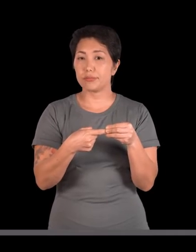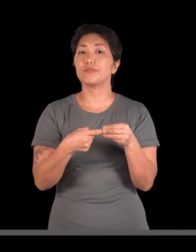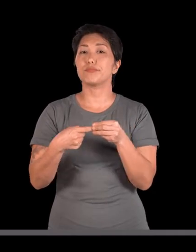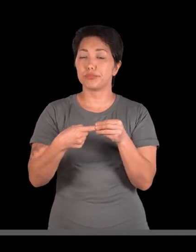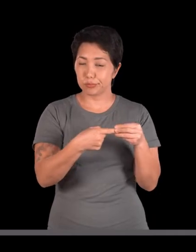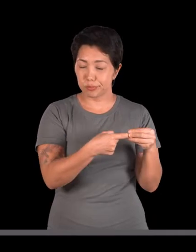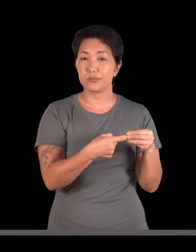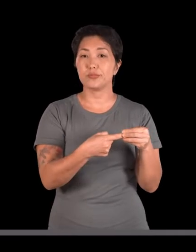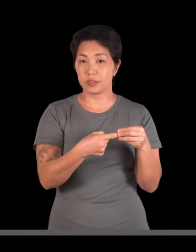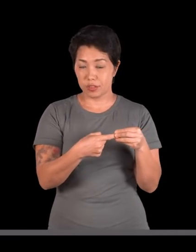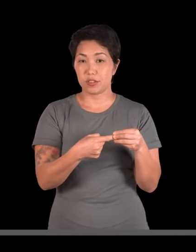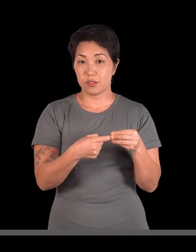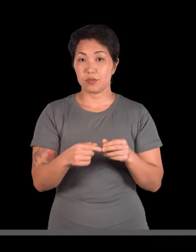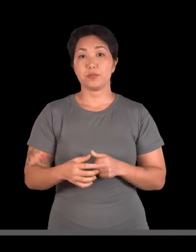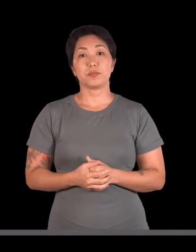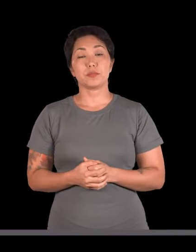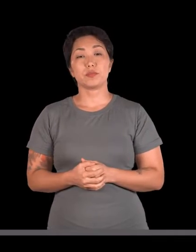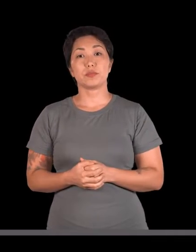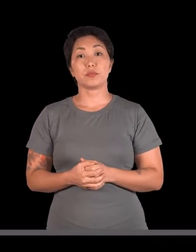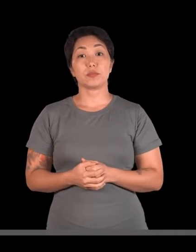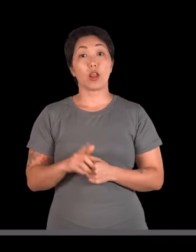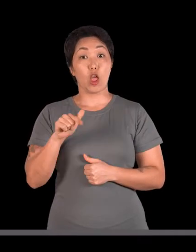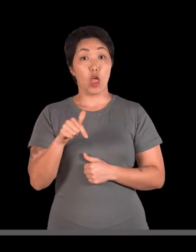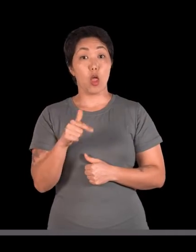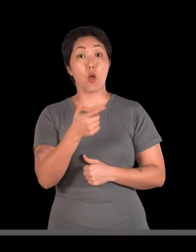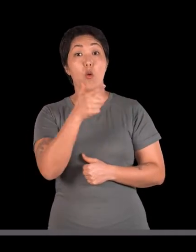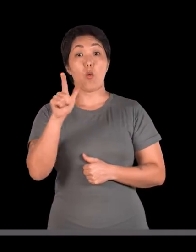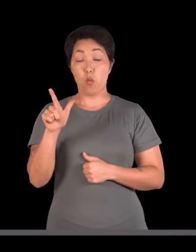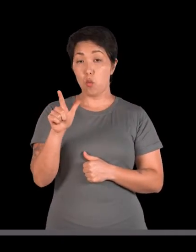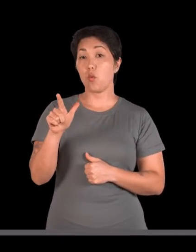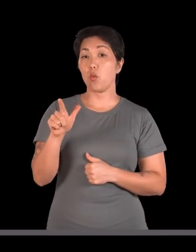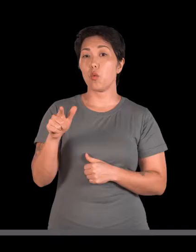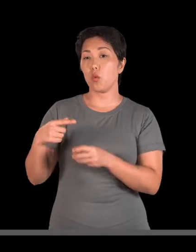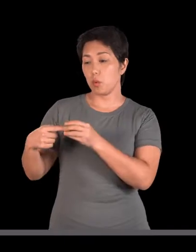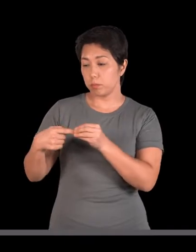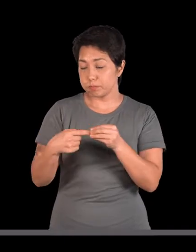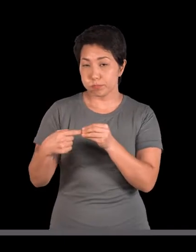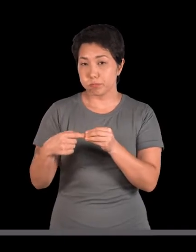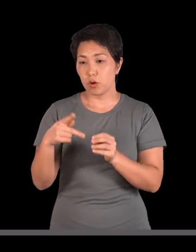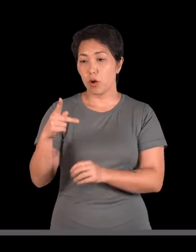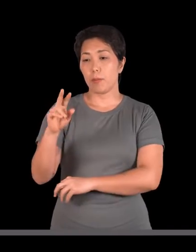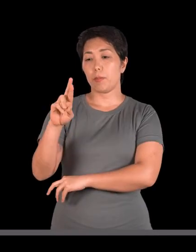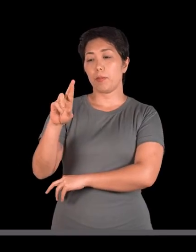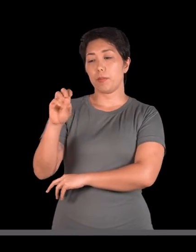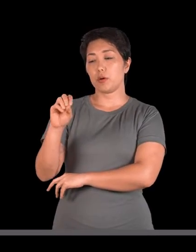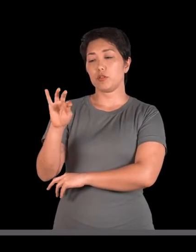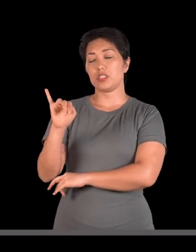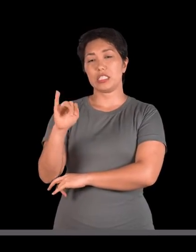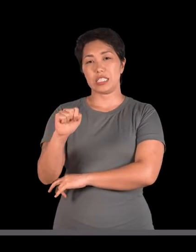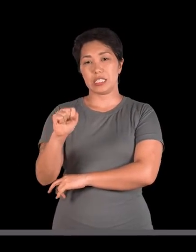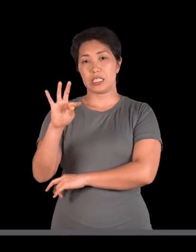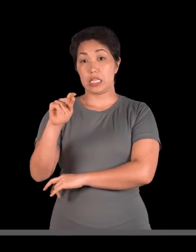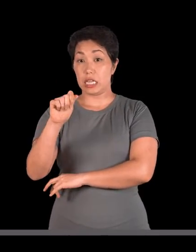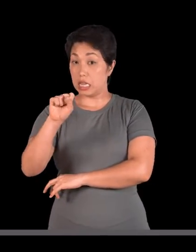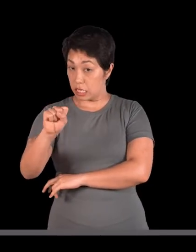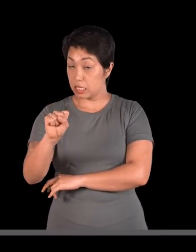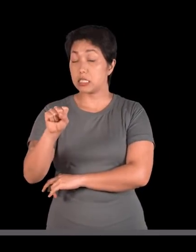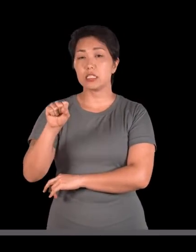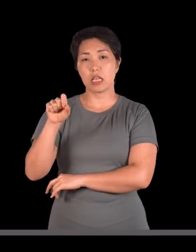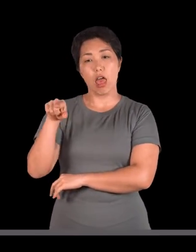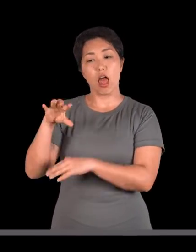inseto. Protozoários. Aí um ser do grupo dos protistas, que é a tricomoníase.